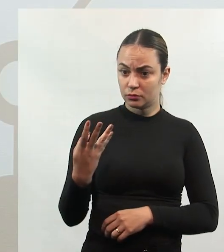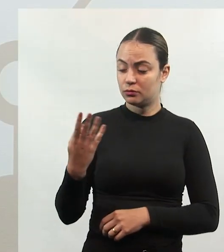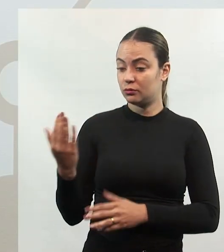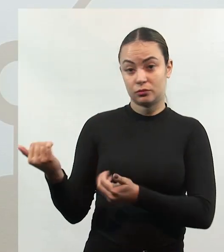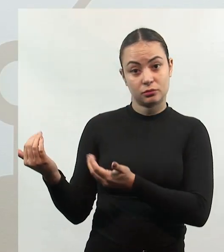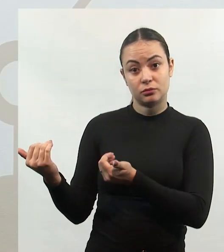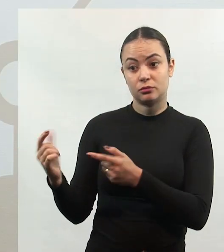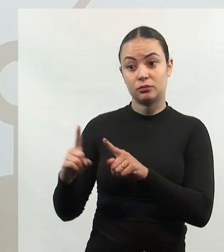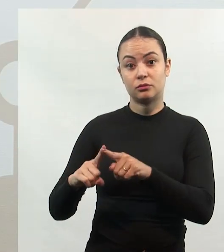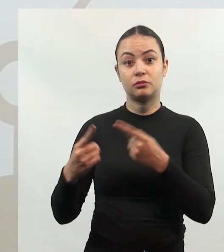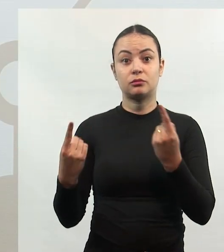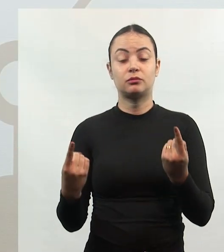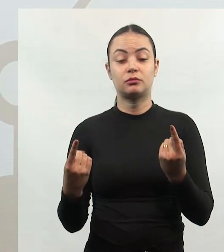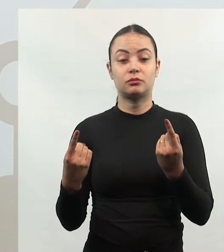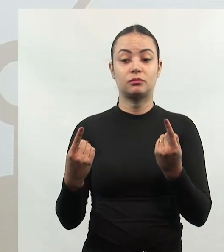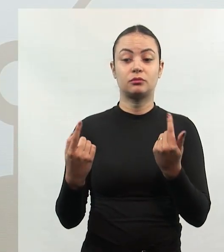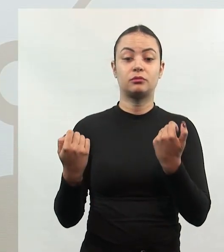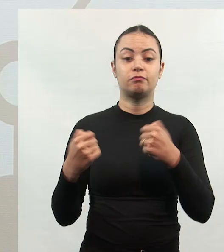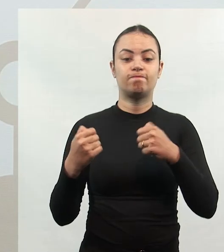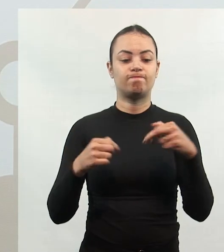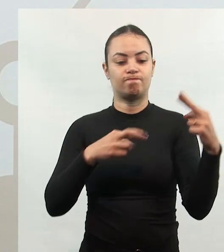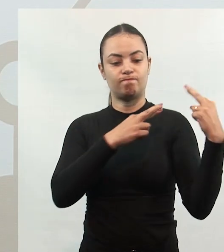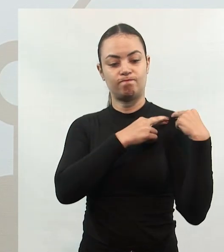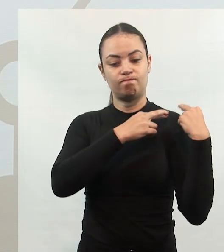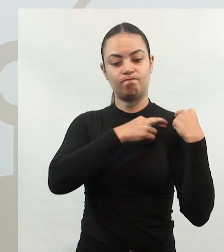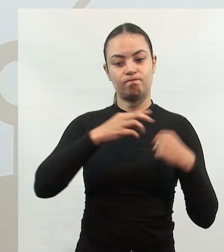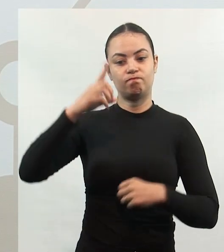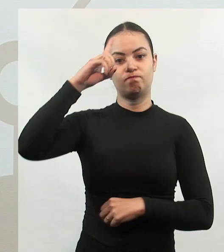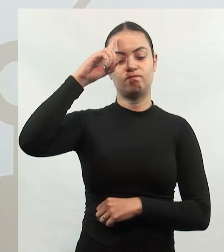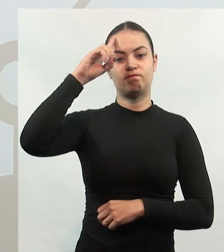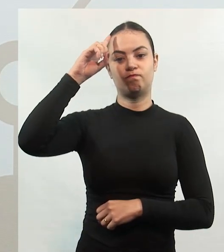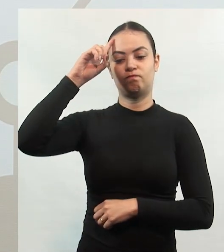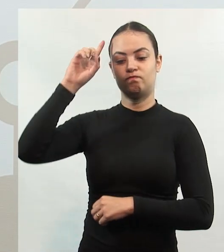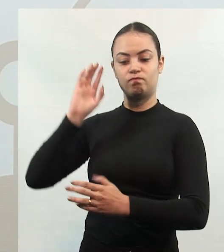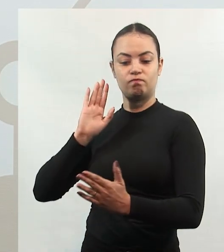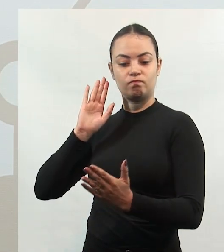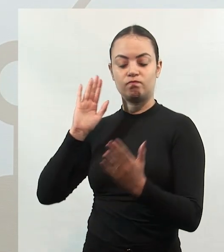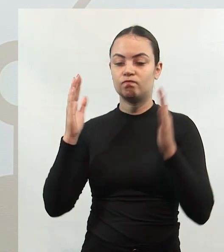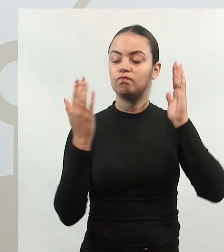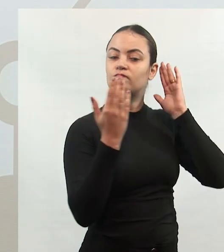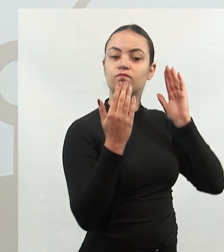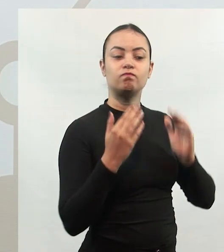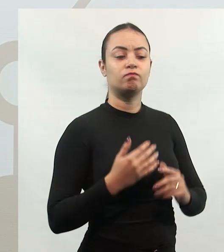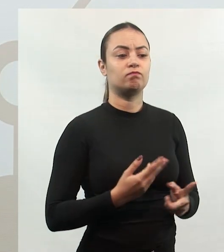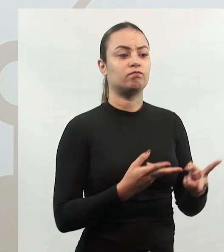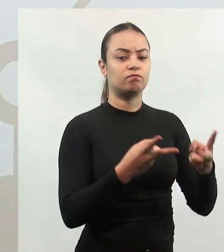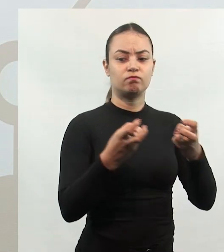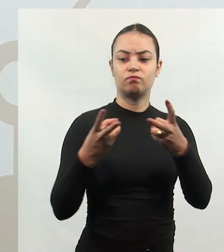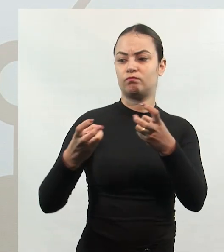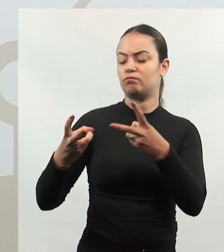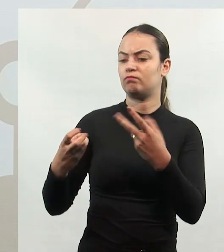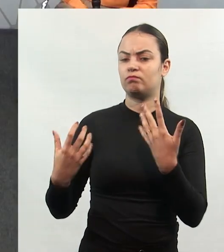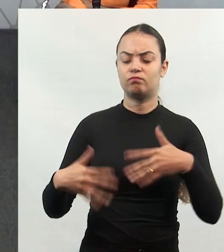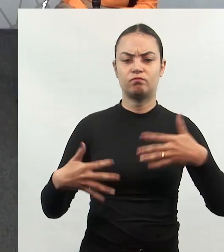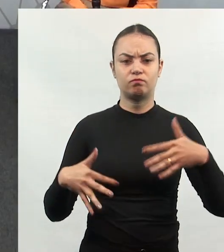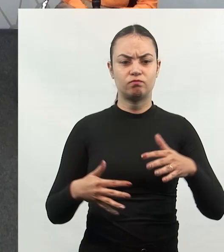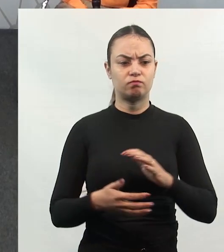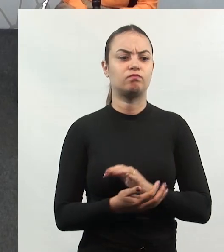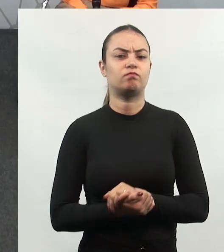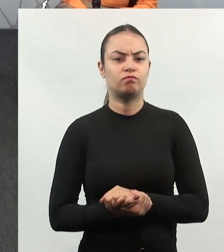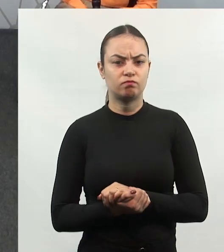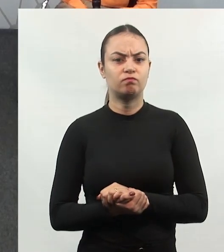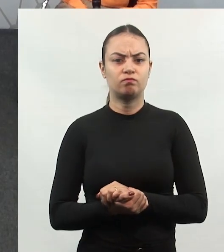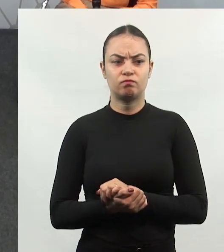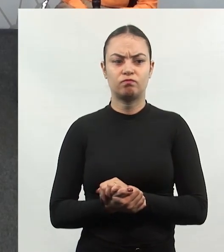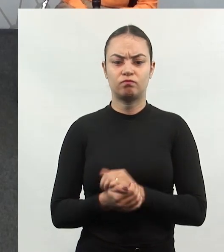com essas experiências, né, que a gente ia, eu lembro de eu ter estagiado na escola Flora Calheiros, e eu lembro que eu fiquei